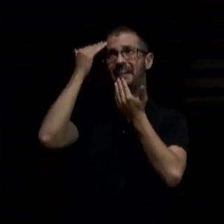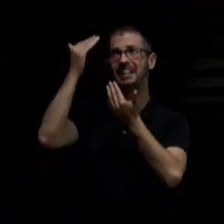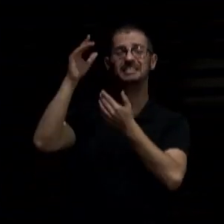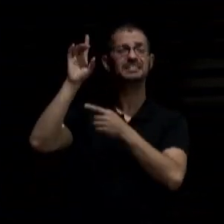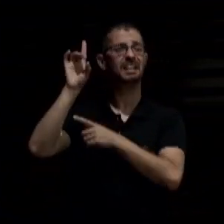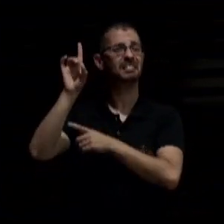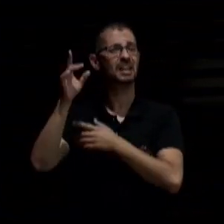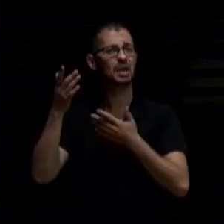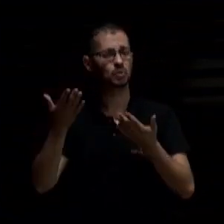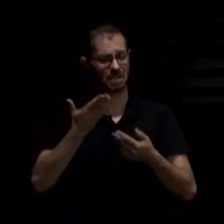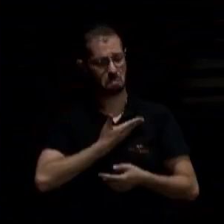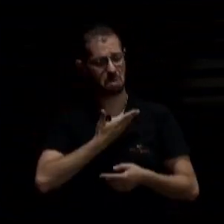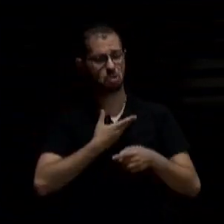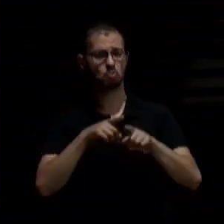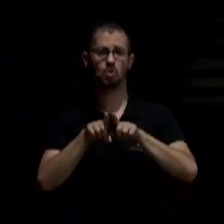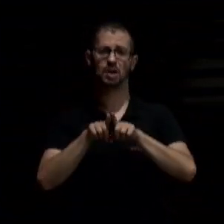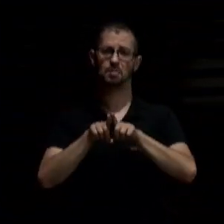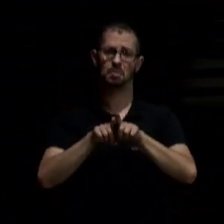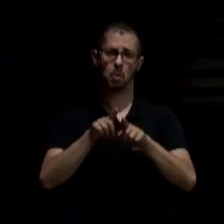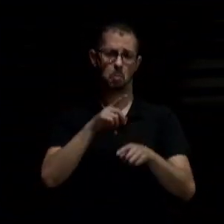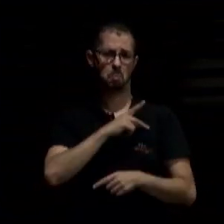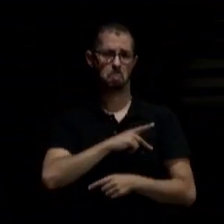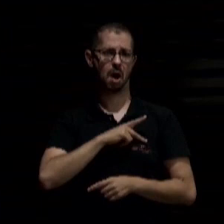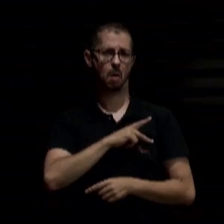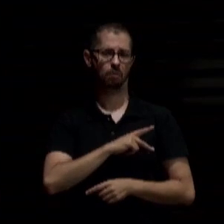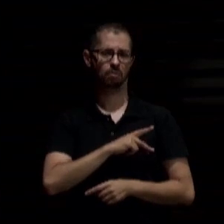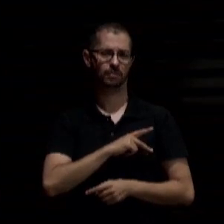amigo, irmão, apóstolo Paulo? É que,